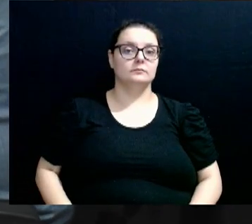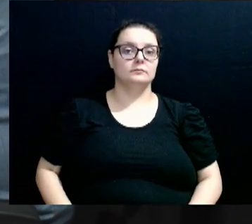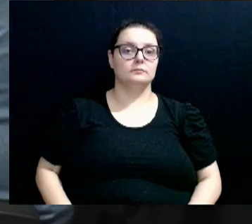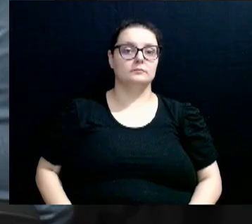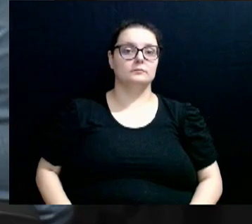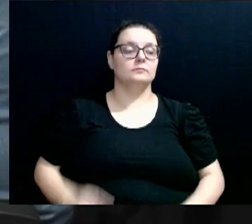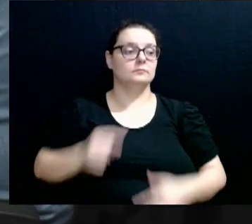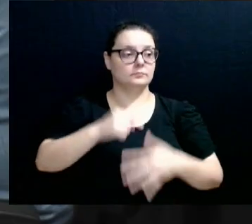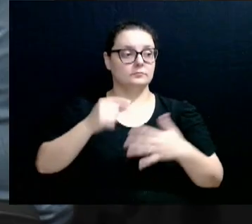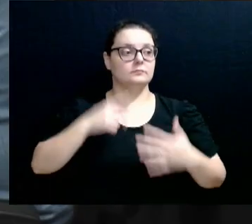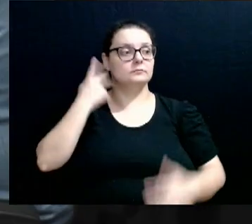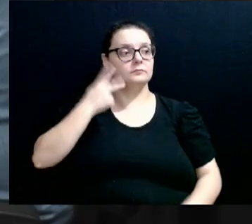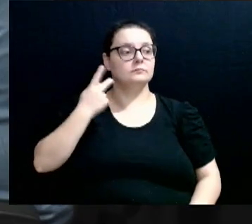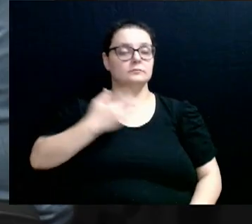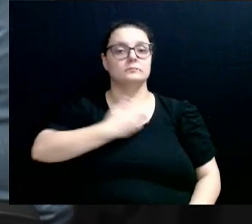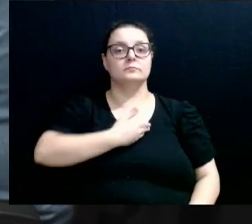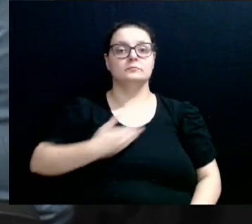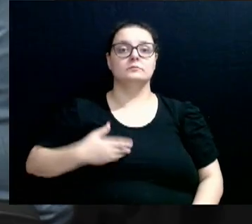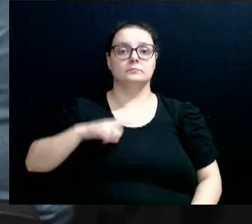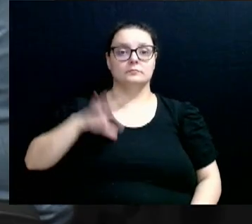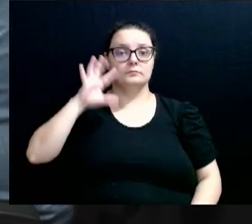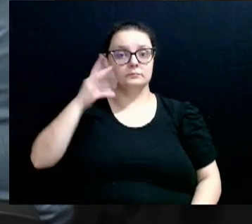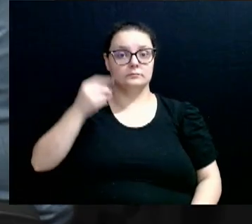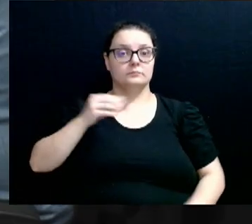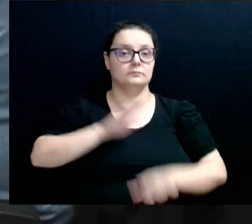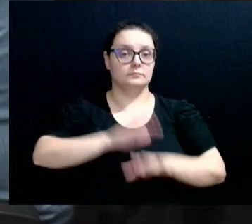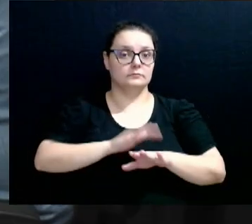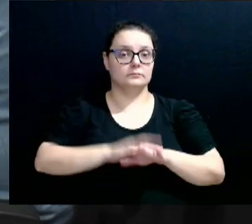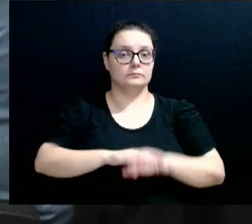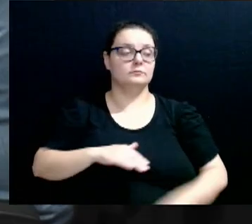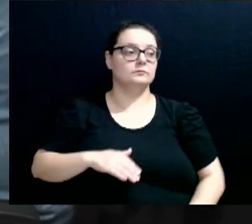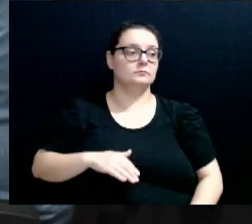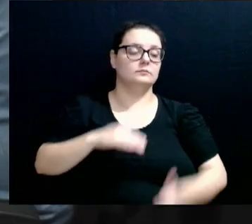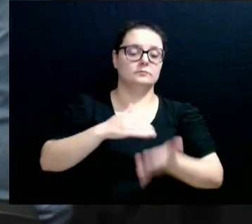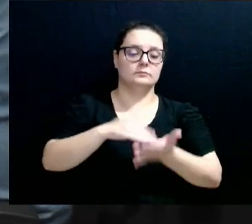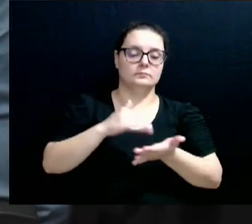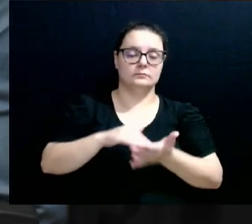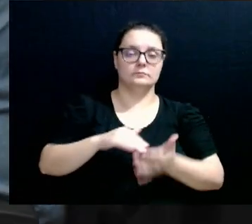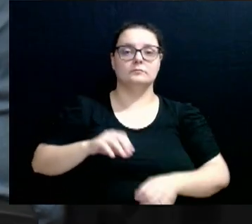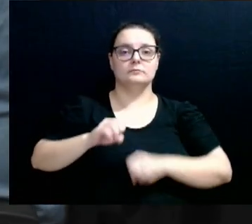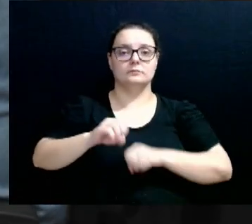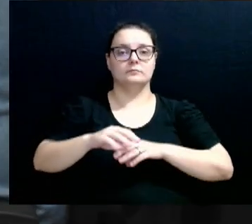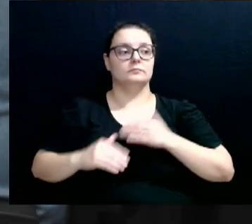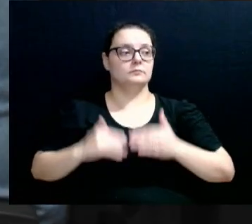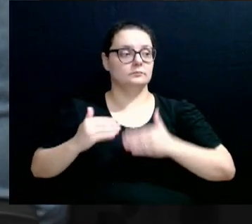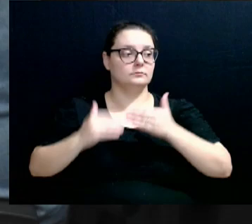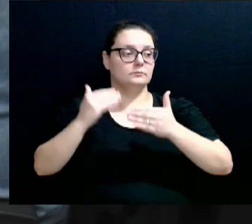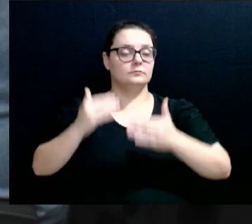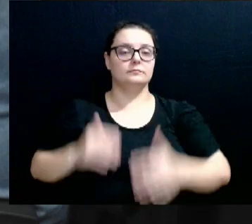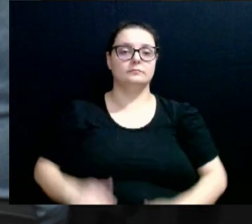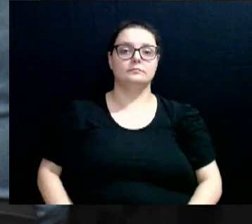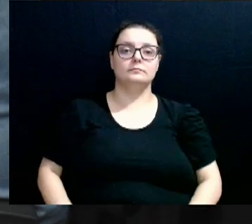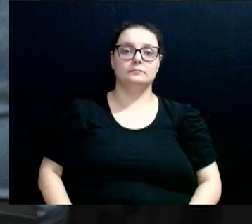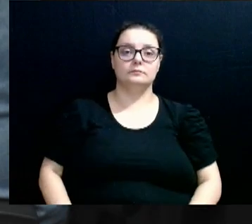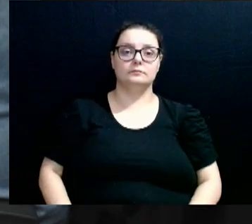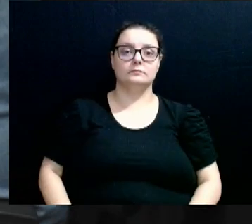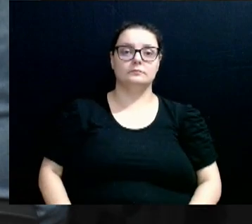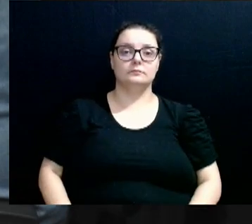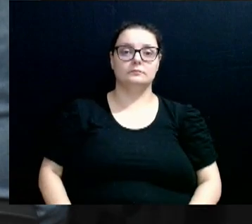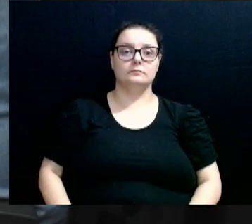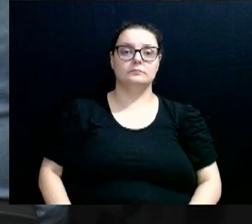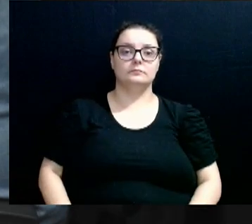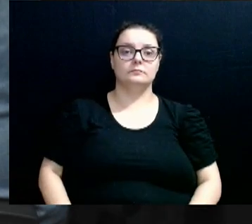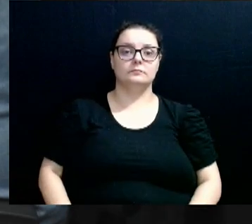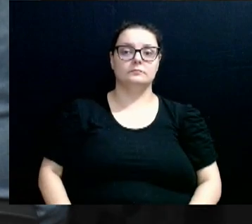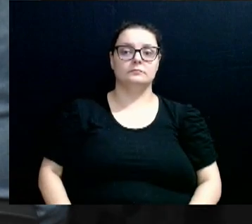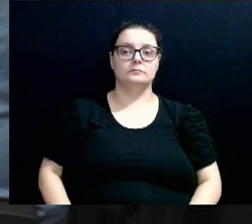públicas, né? Eu tenho conhecimento das ações que a Secretaria de Educação vem desenvolvendo, mas eu gostaria que você falasse para a